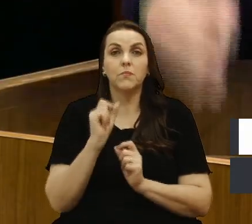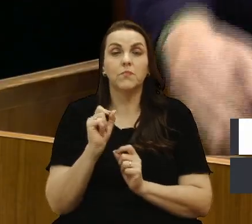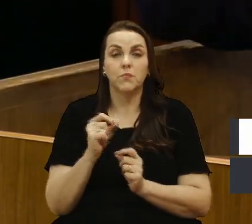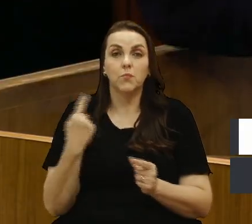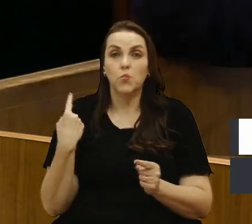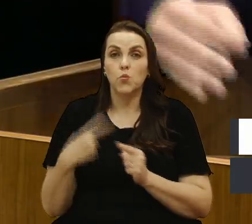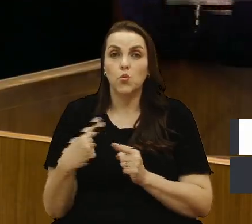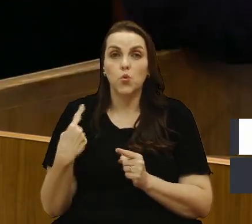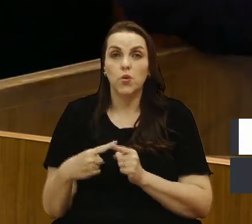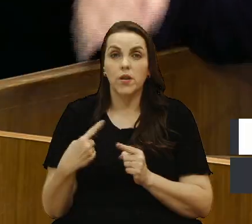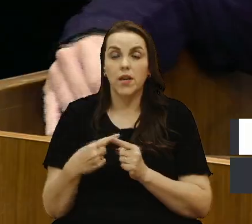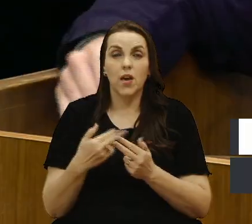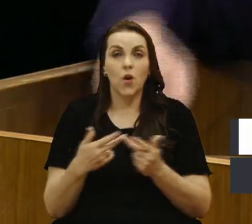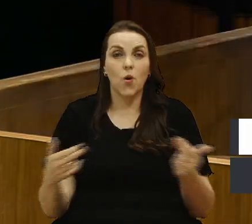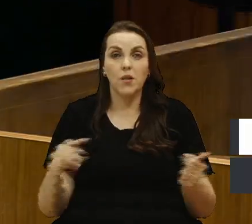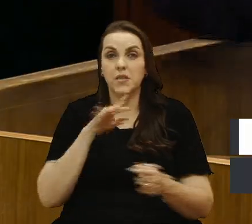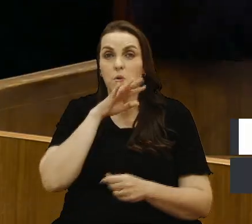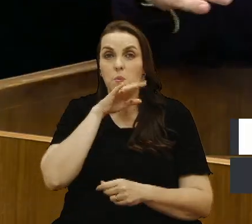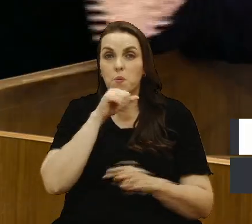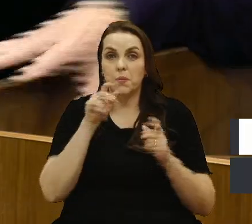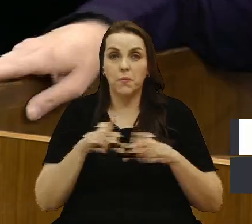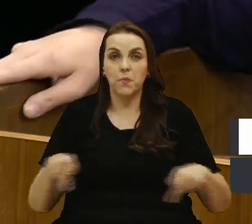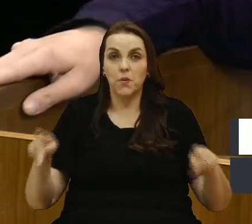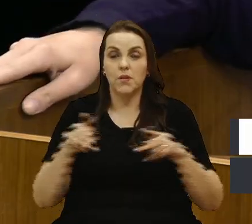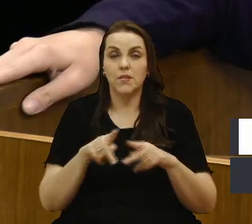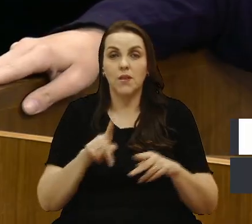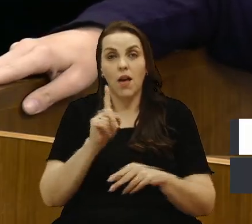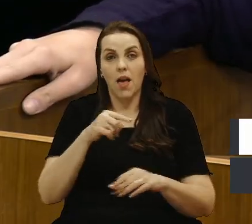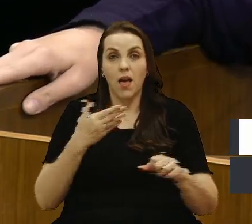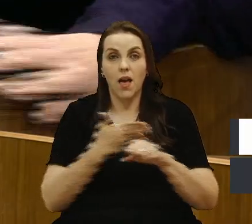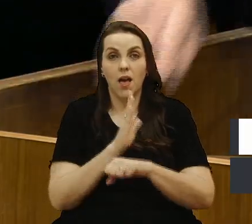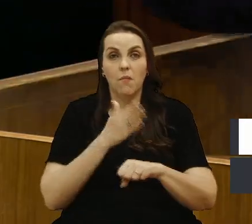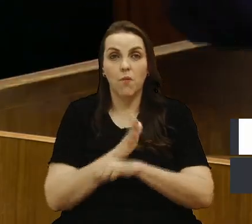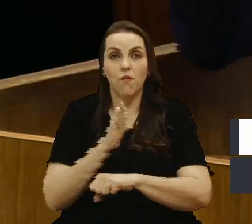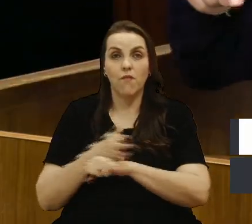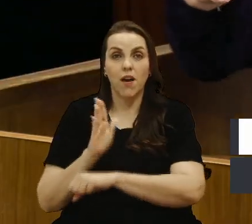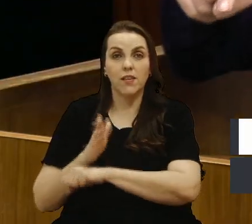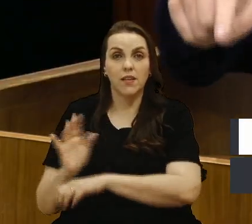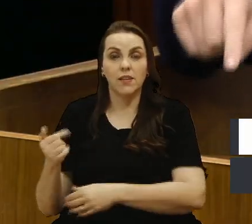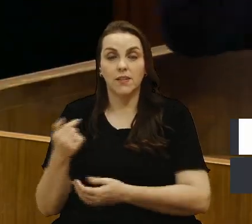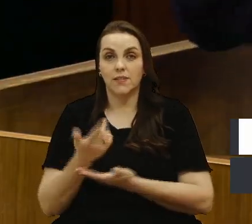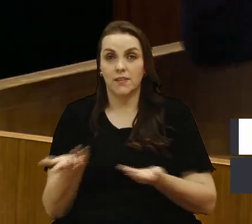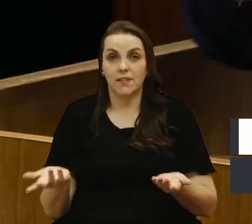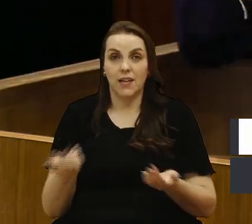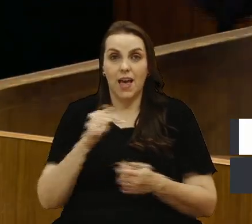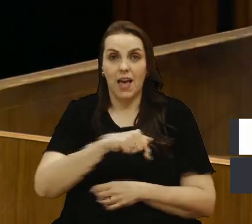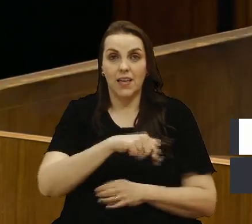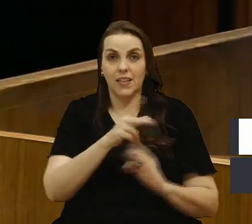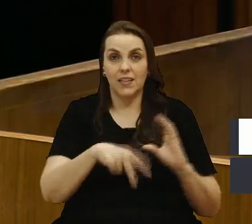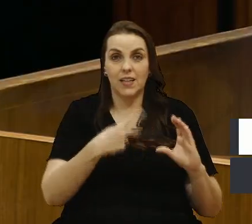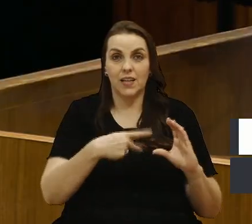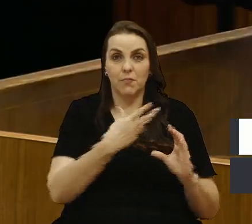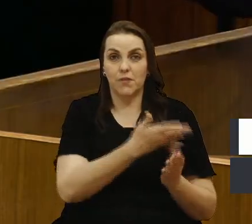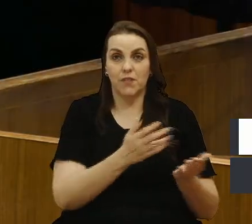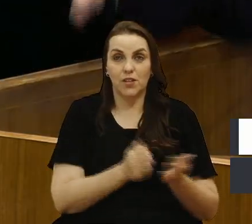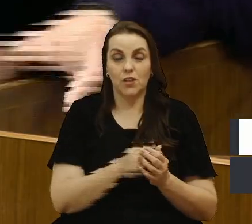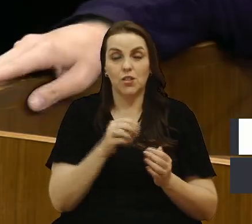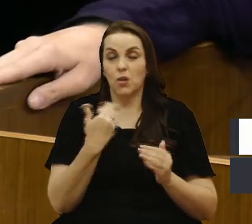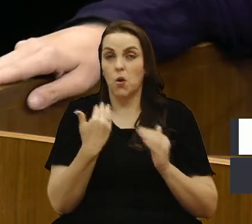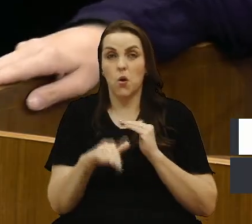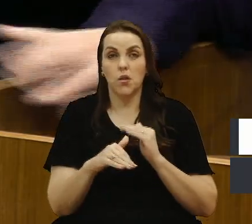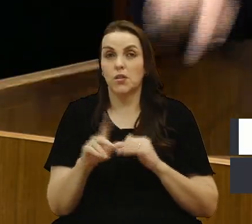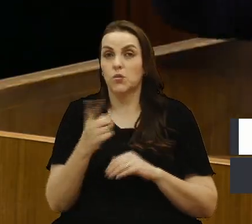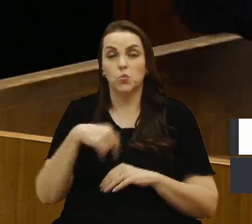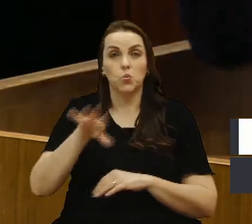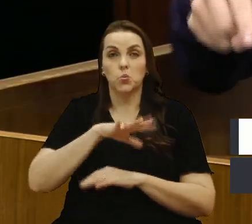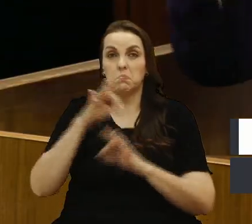tanta coisa que é ruim para a população acaba sendo aprovada no parlamento e aqui na Câmara nós somos contra e vai para as outras, são tudo a